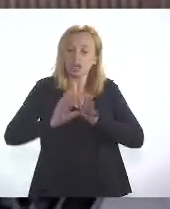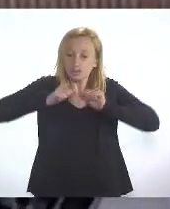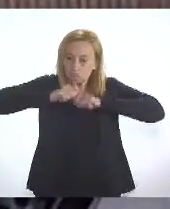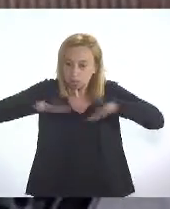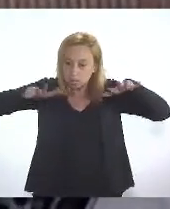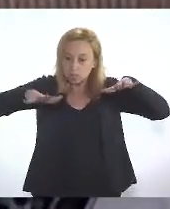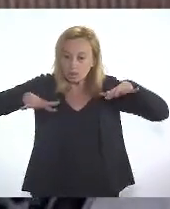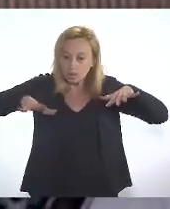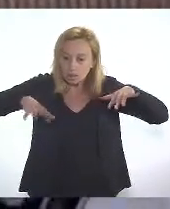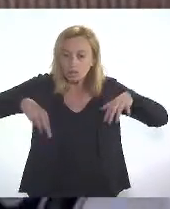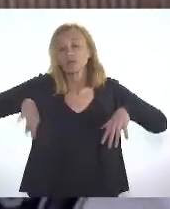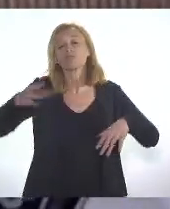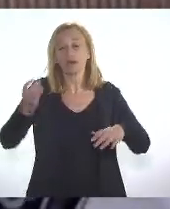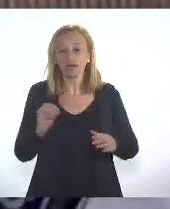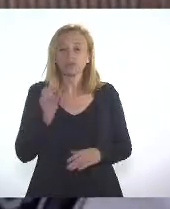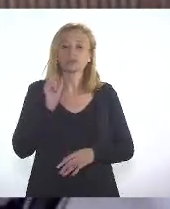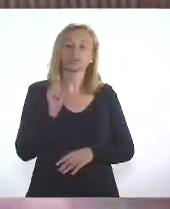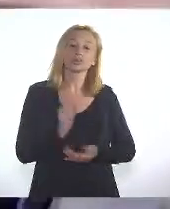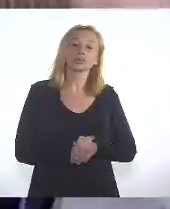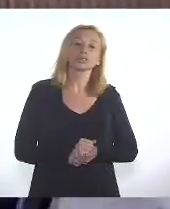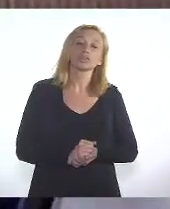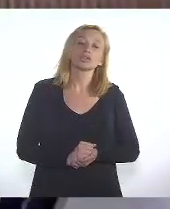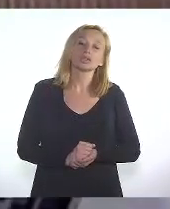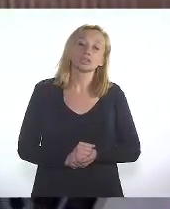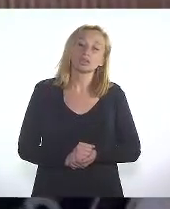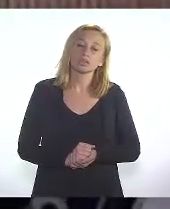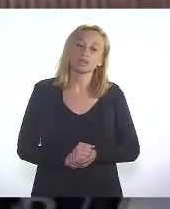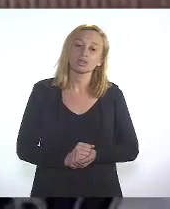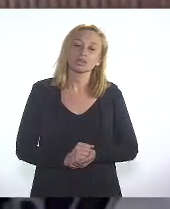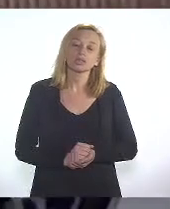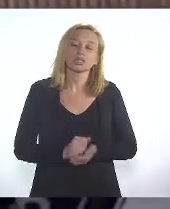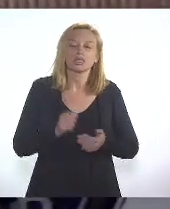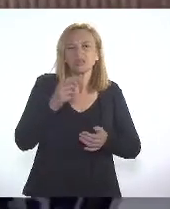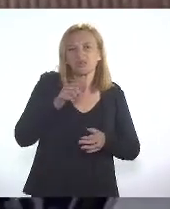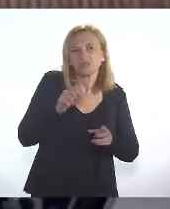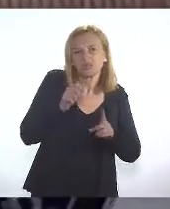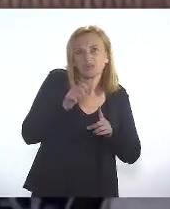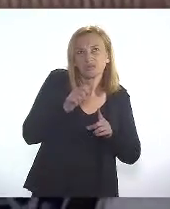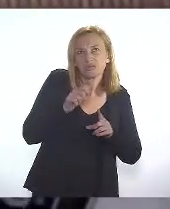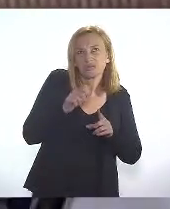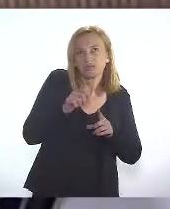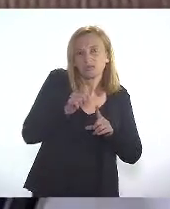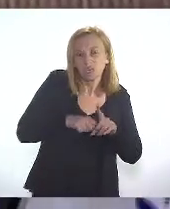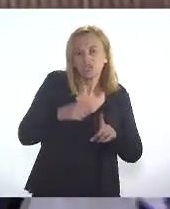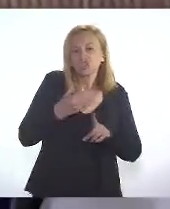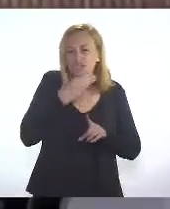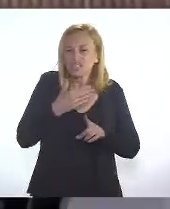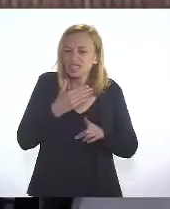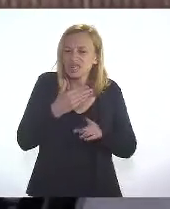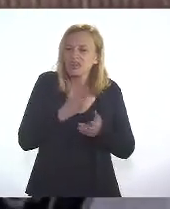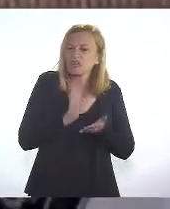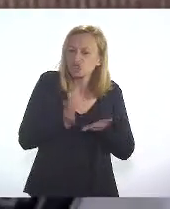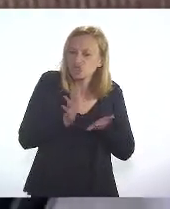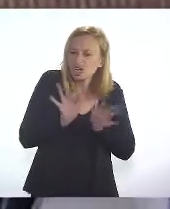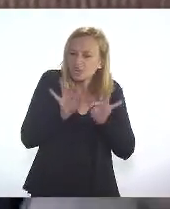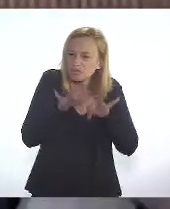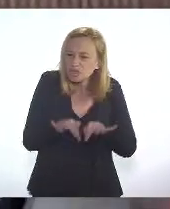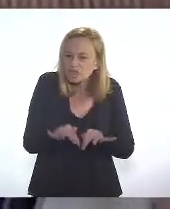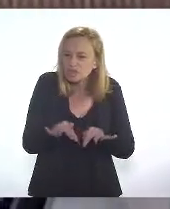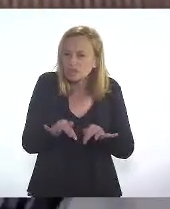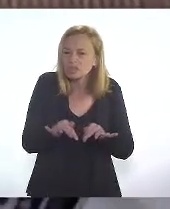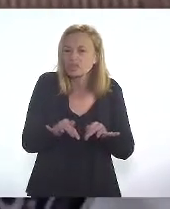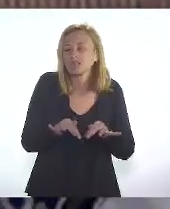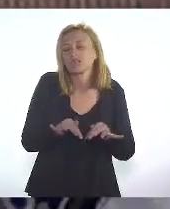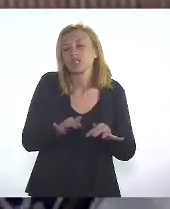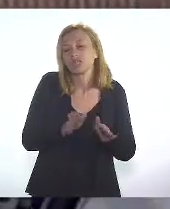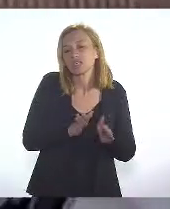em março, né? Remontava ali de dezembro, finalzinho de dezembro de 2019,